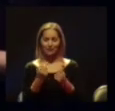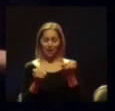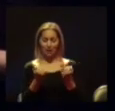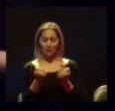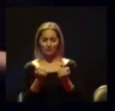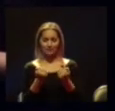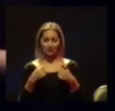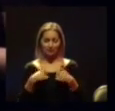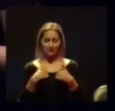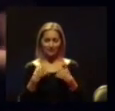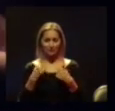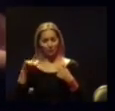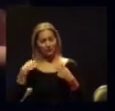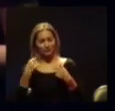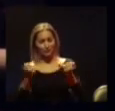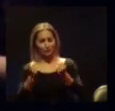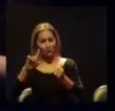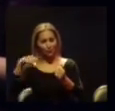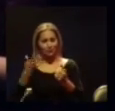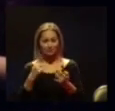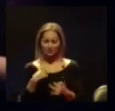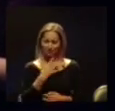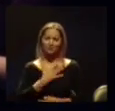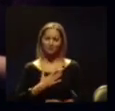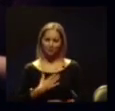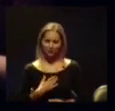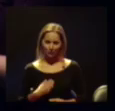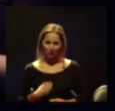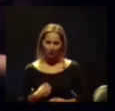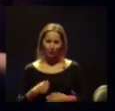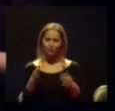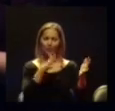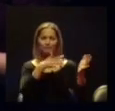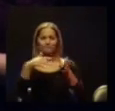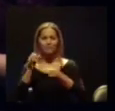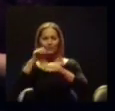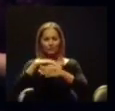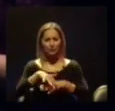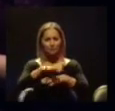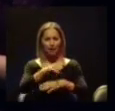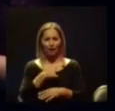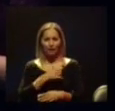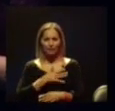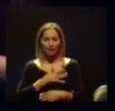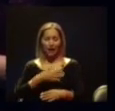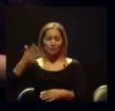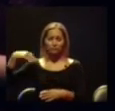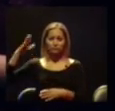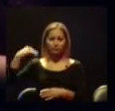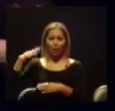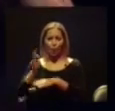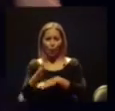outras vezes por mim próprio. Mas tenho um gosto particular pelo vento e pelo mar, maneira que noutros tempos pratiquei